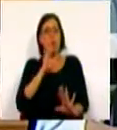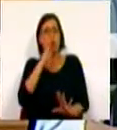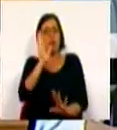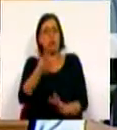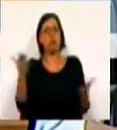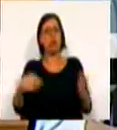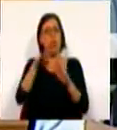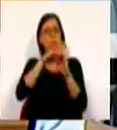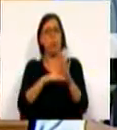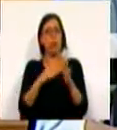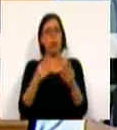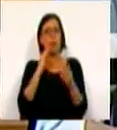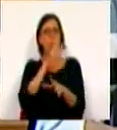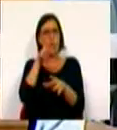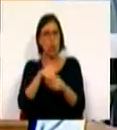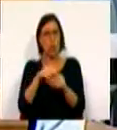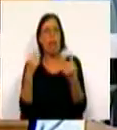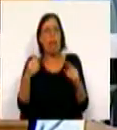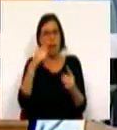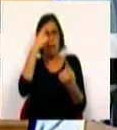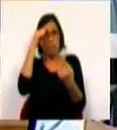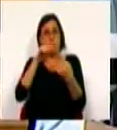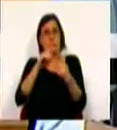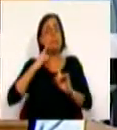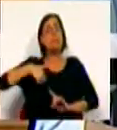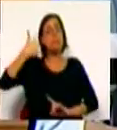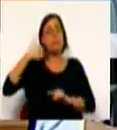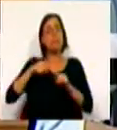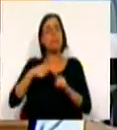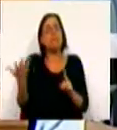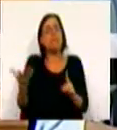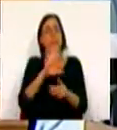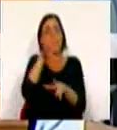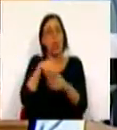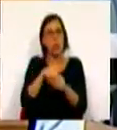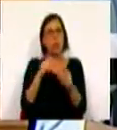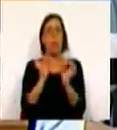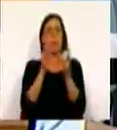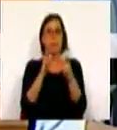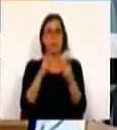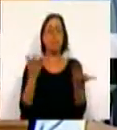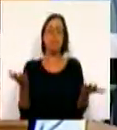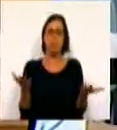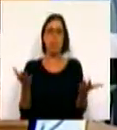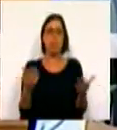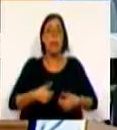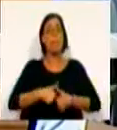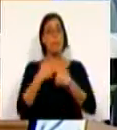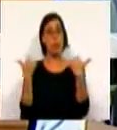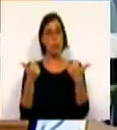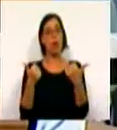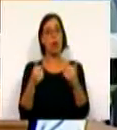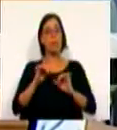dizer, o programa INCOU tem exatamente como um dos seus eixos principais a inclusão digital, no sentido de